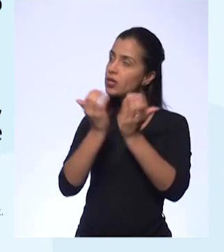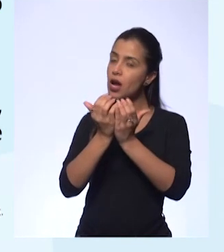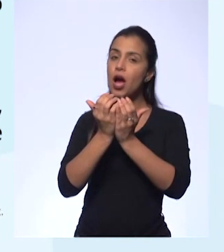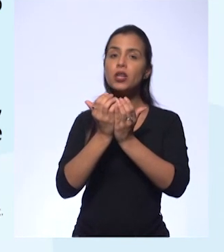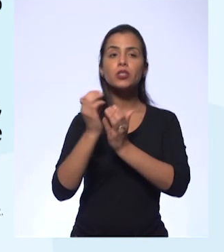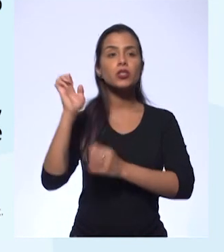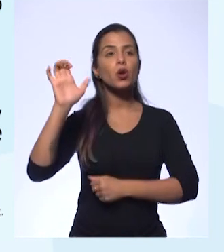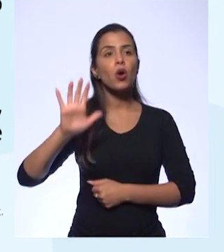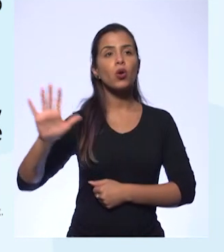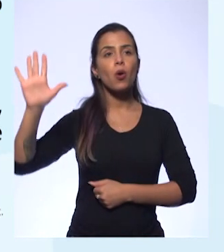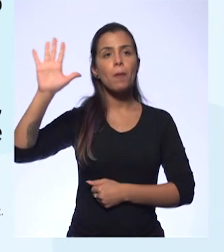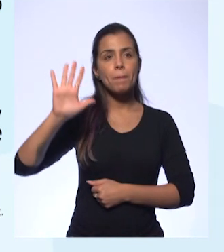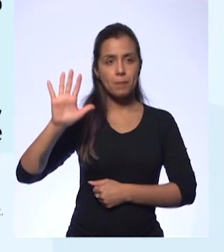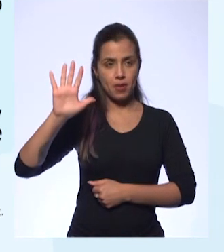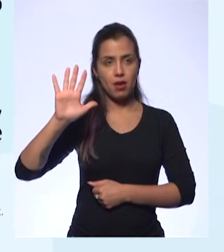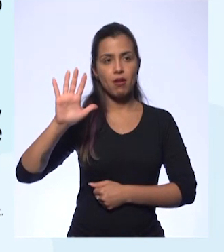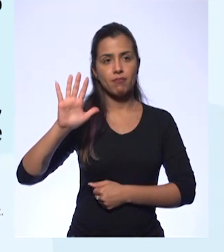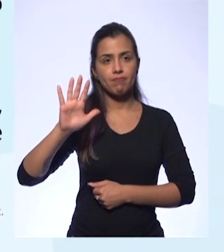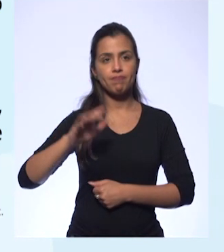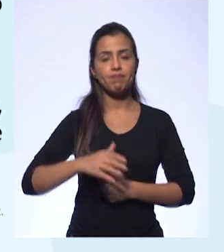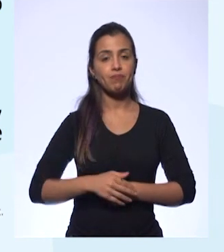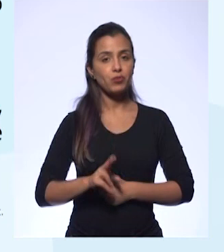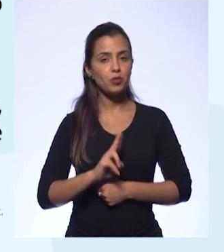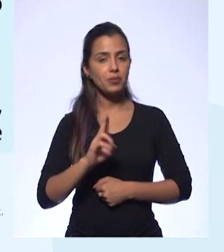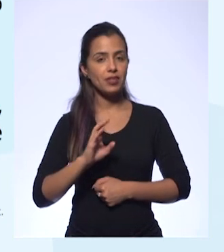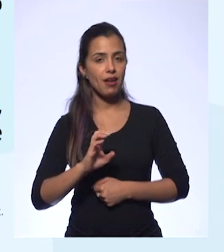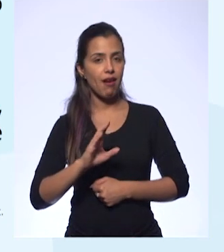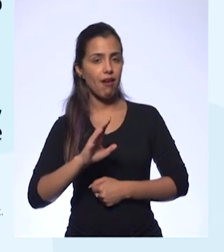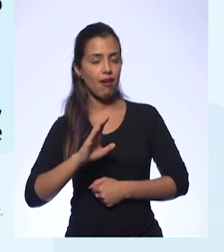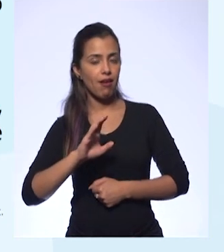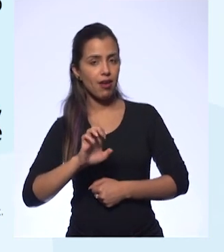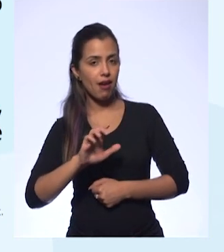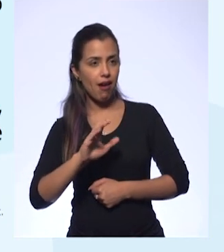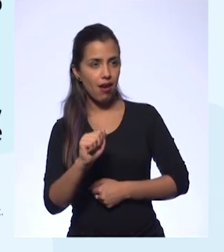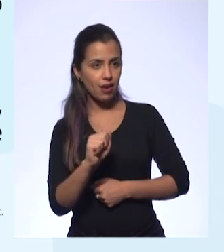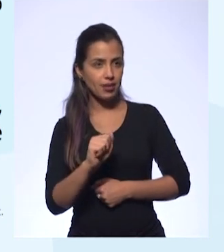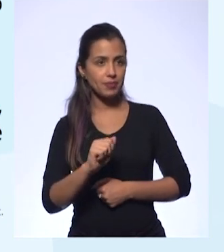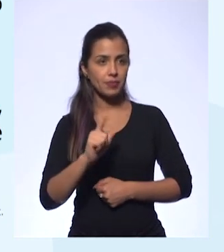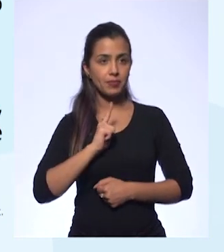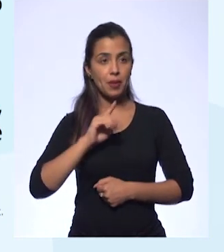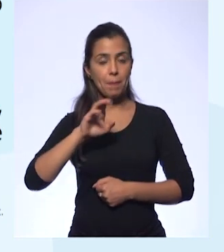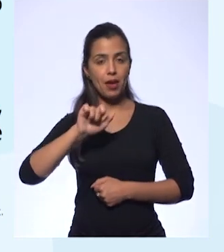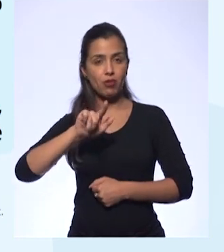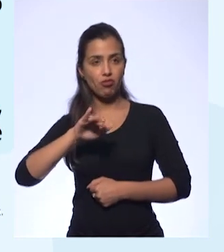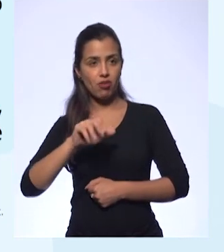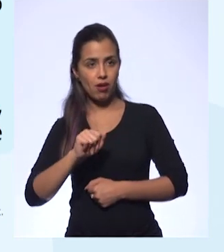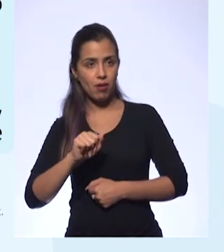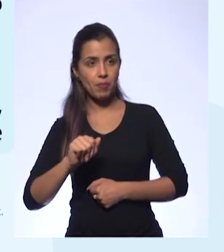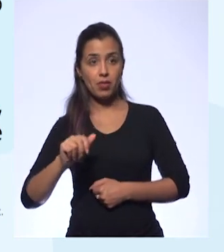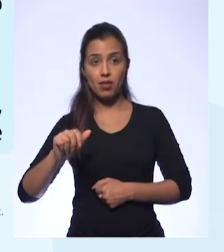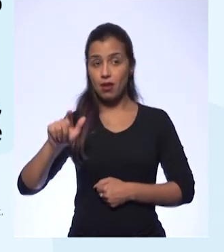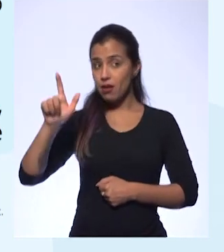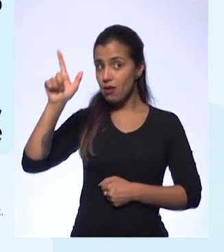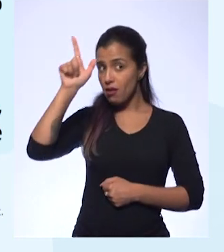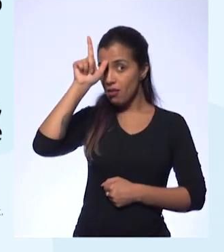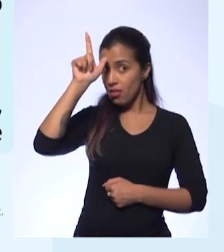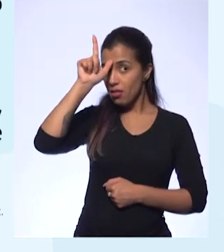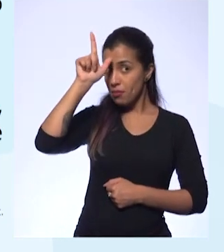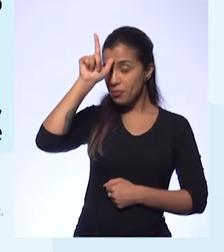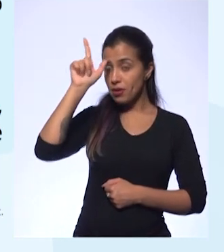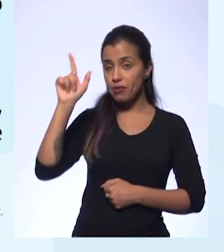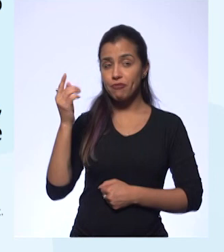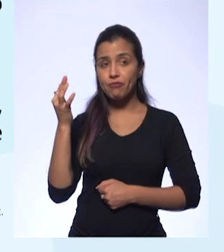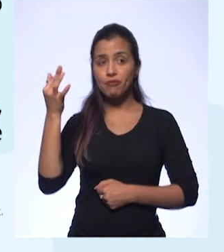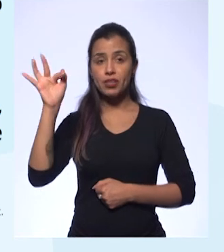de abril de 1951. Os países membros: Bélgica, a República Federal da Alemanha, Alemanha Ocidental,